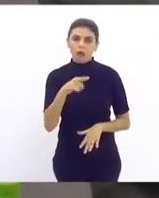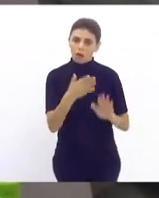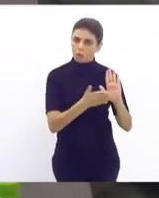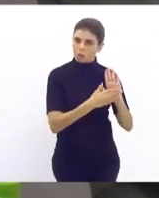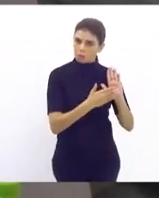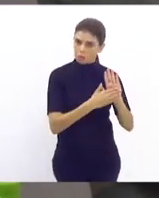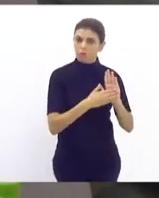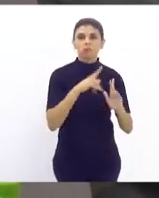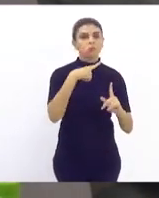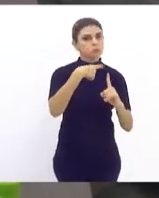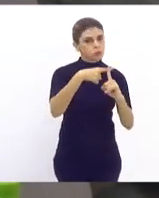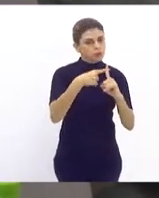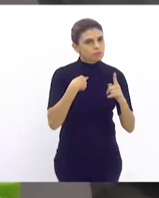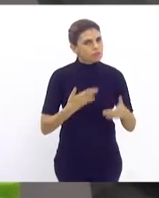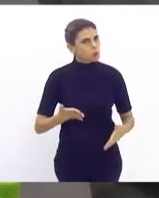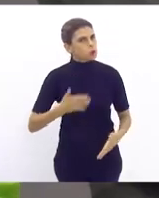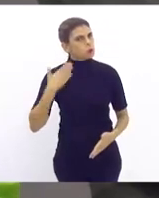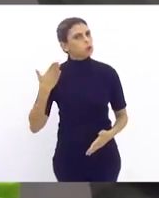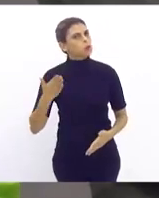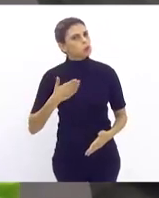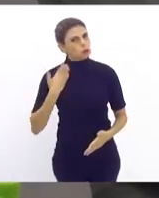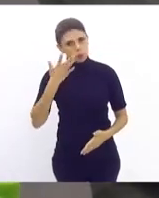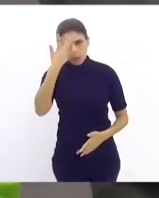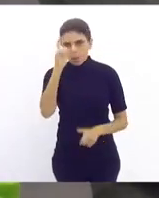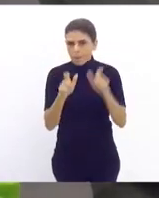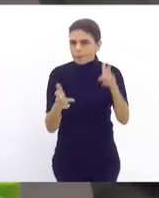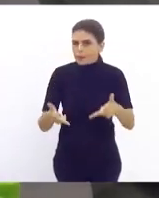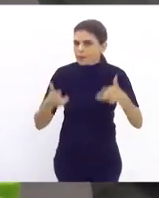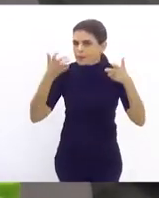e me assusta perceber que algumas pessoas e entidades